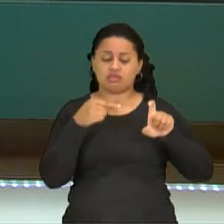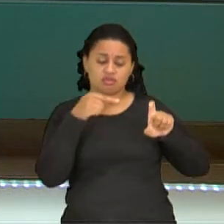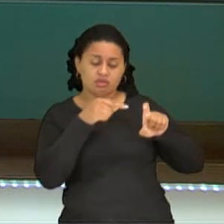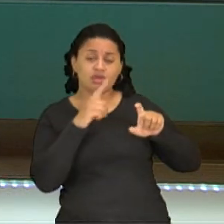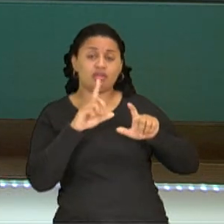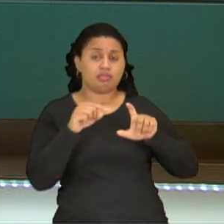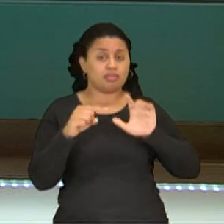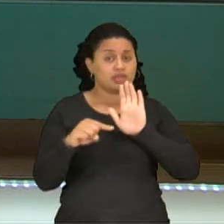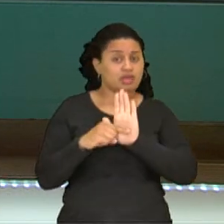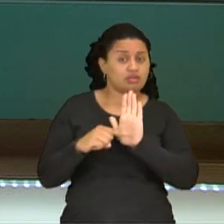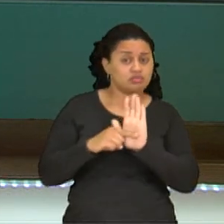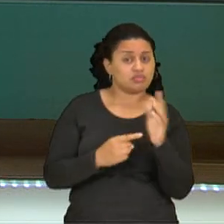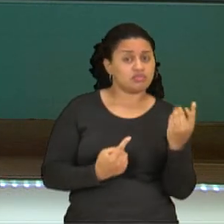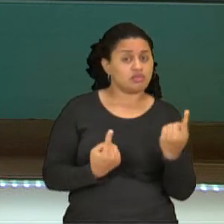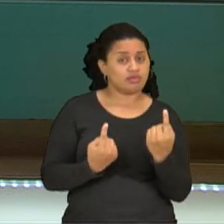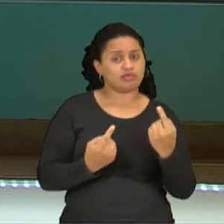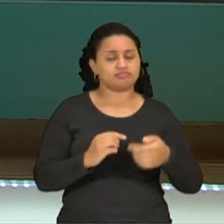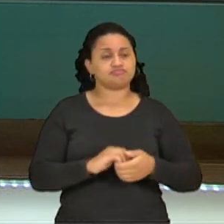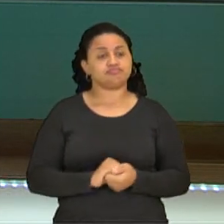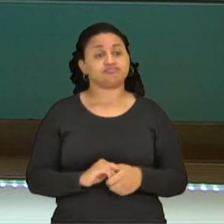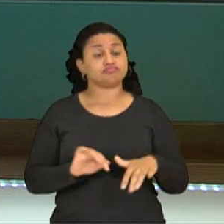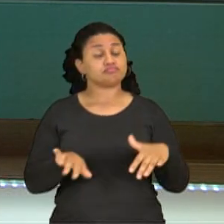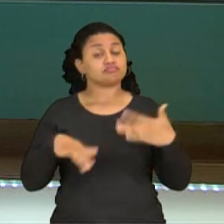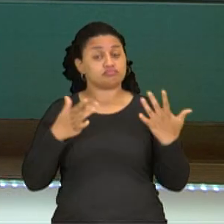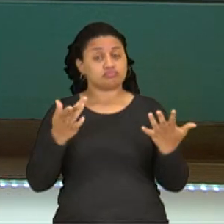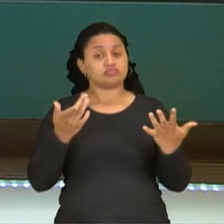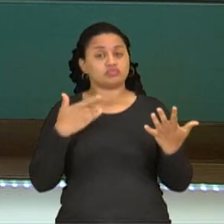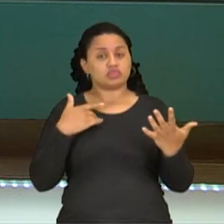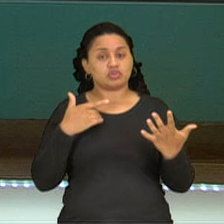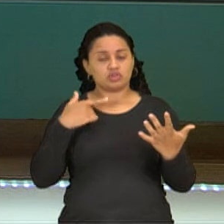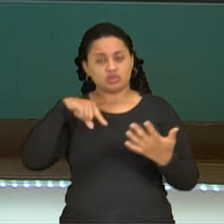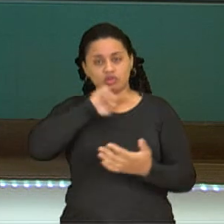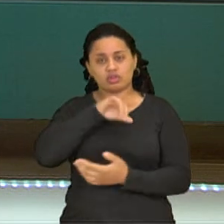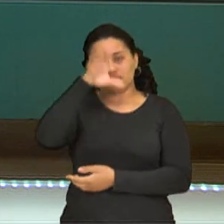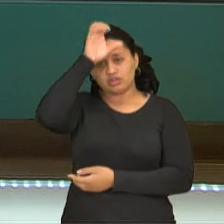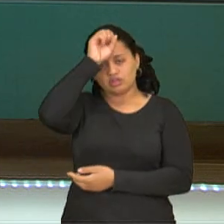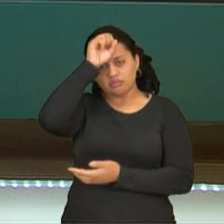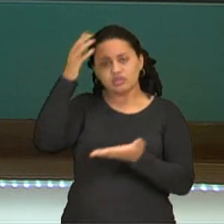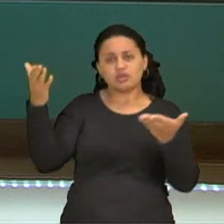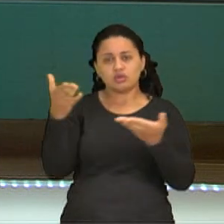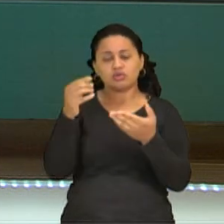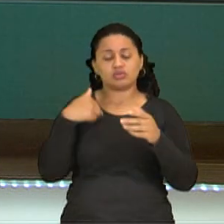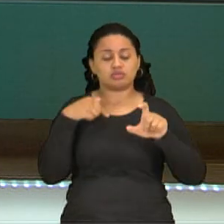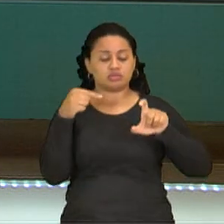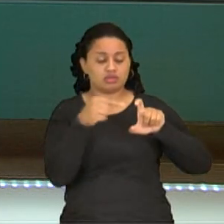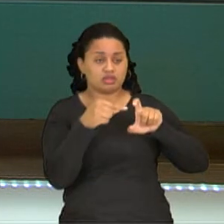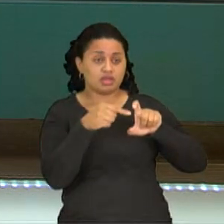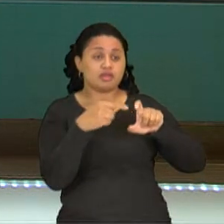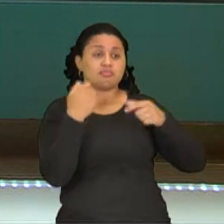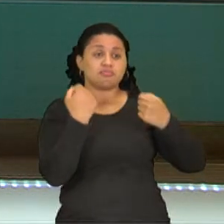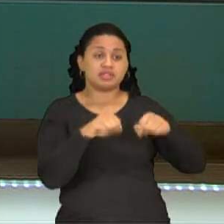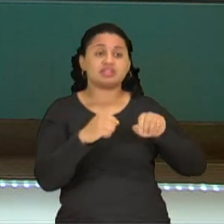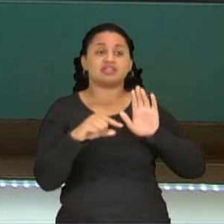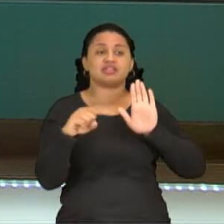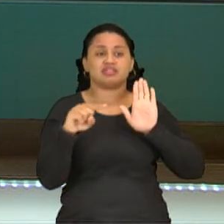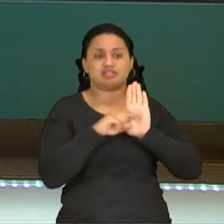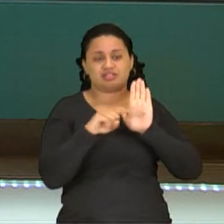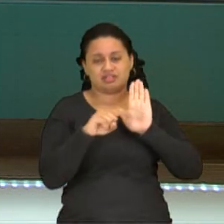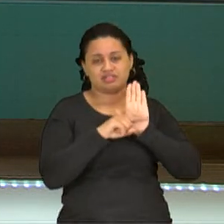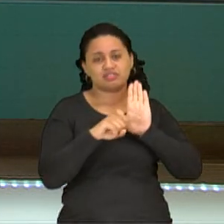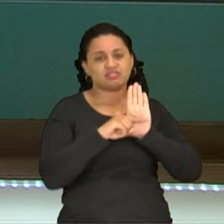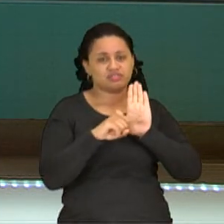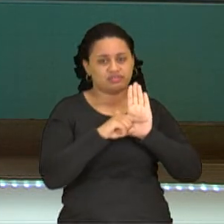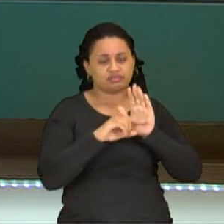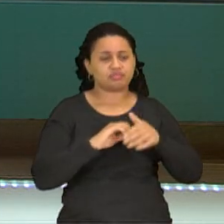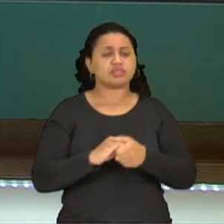é negativa? Bom, de acordo com o que nós aprendemos, a base ela tem que ser